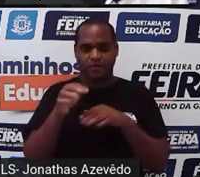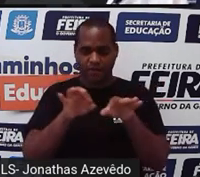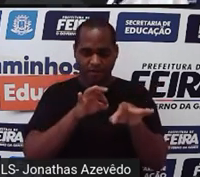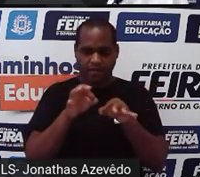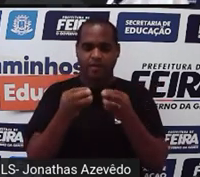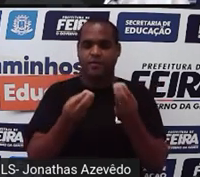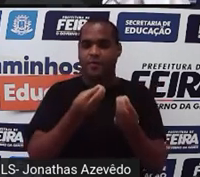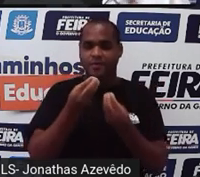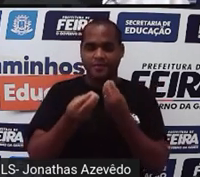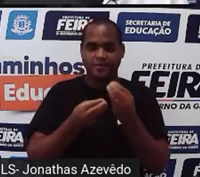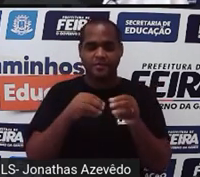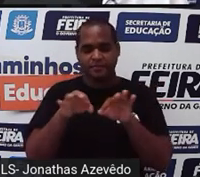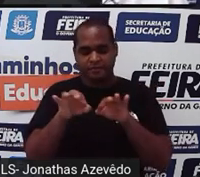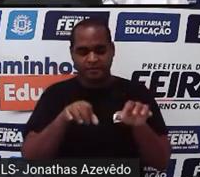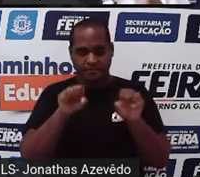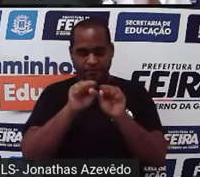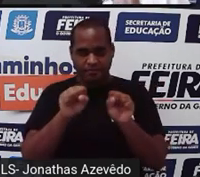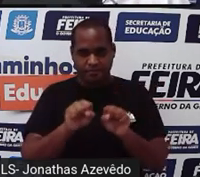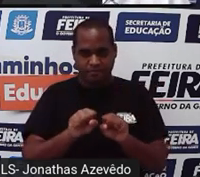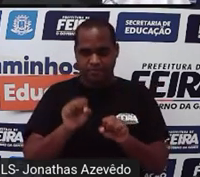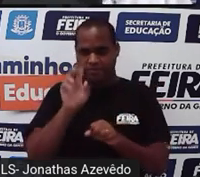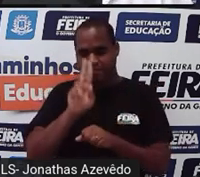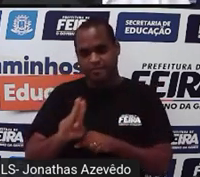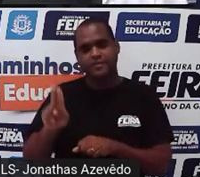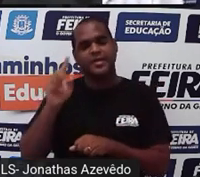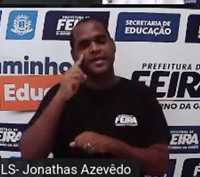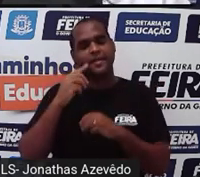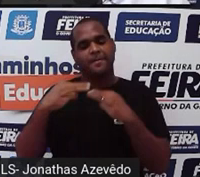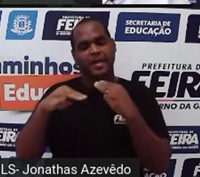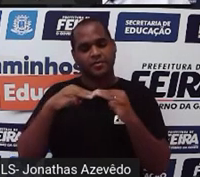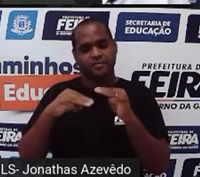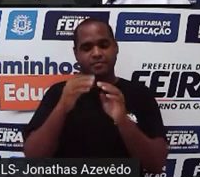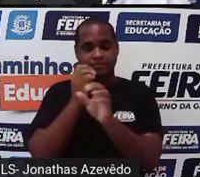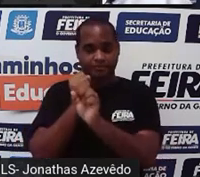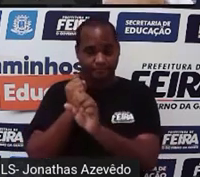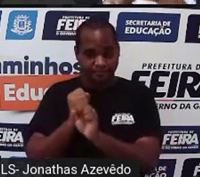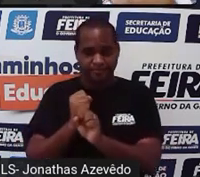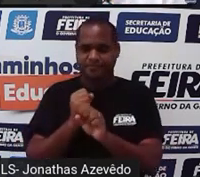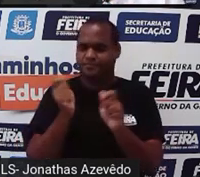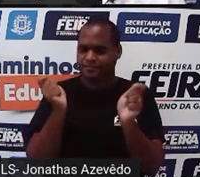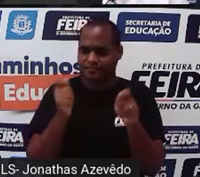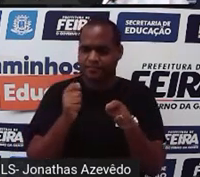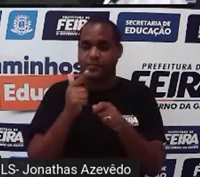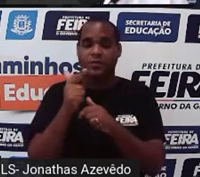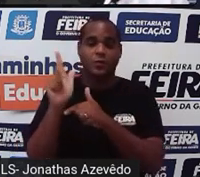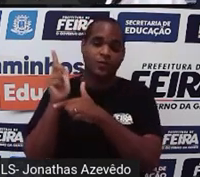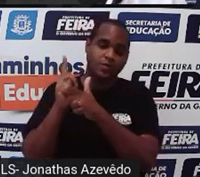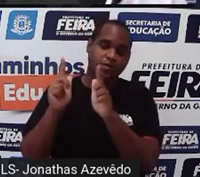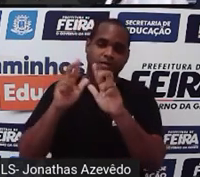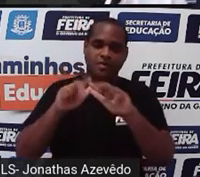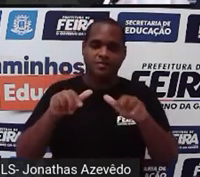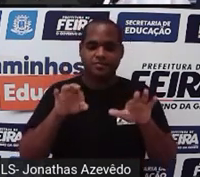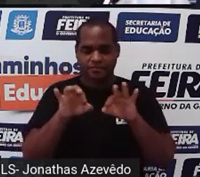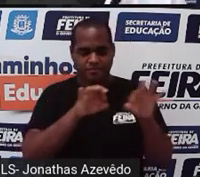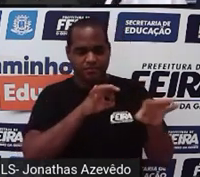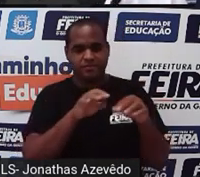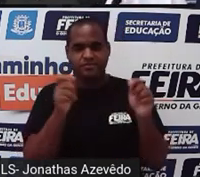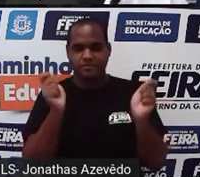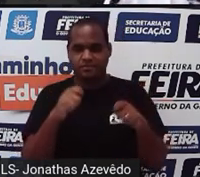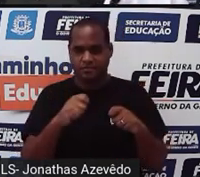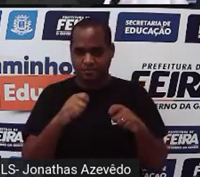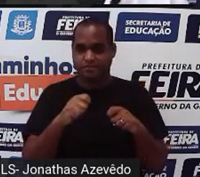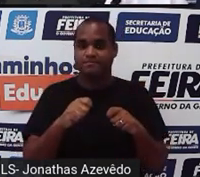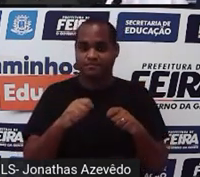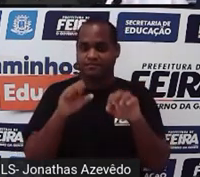resolve esse sistema usando o método da adição é uma outra forma de se resolver